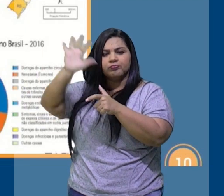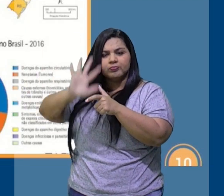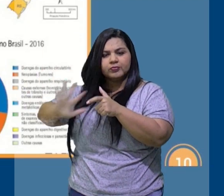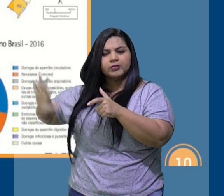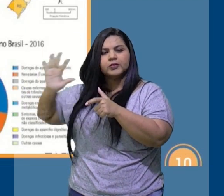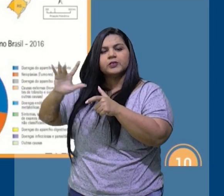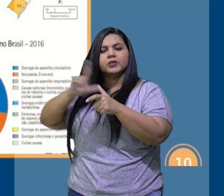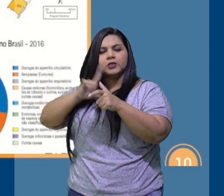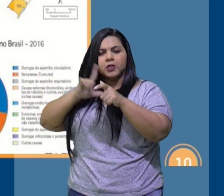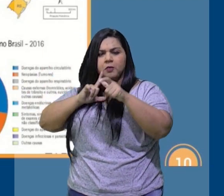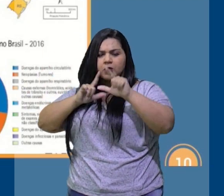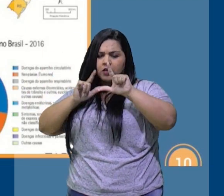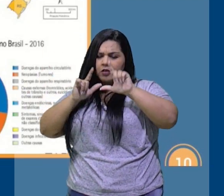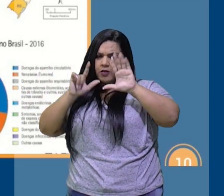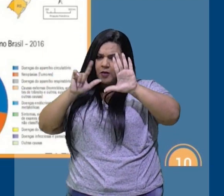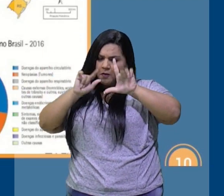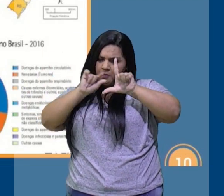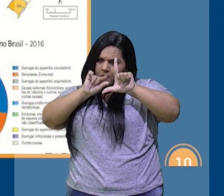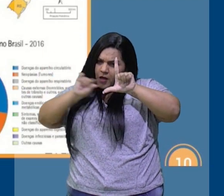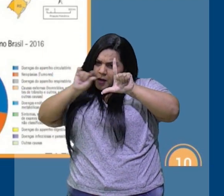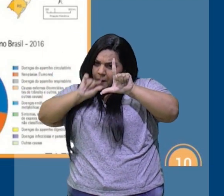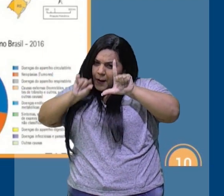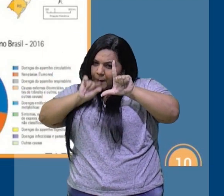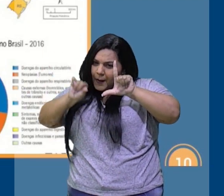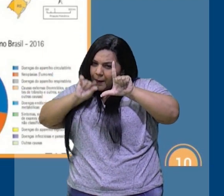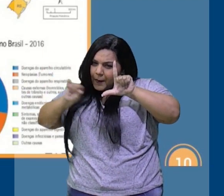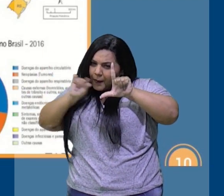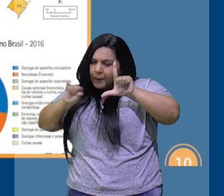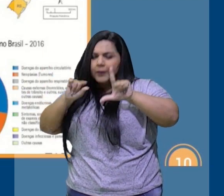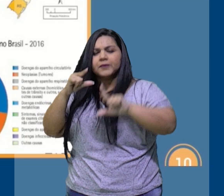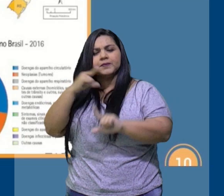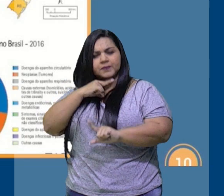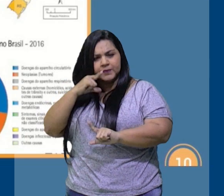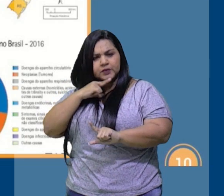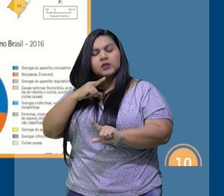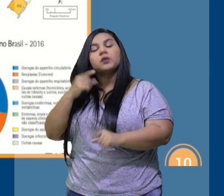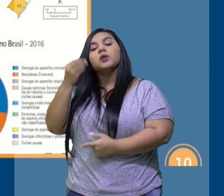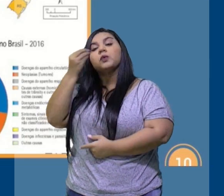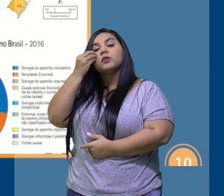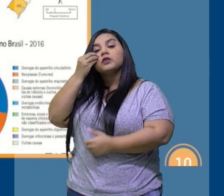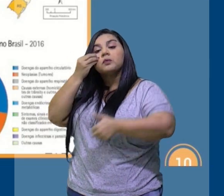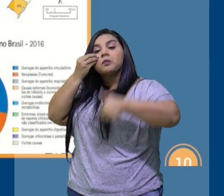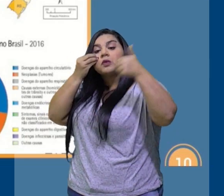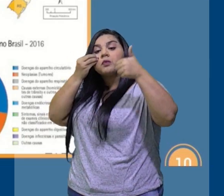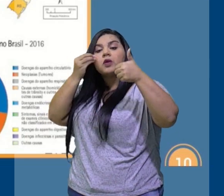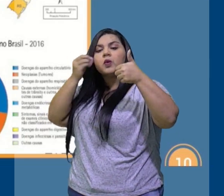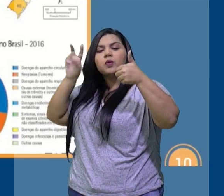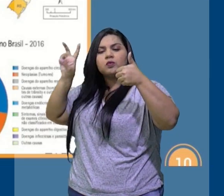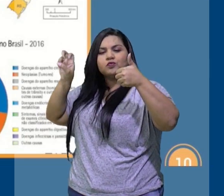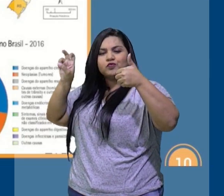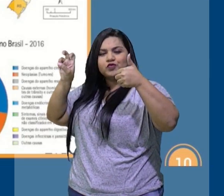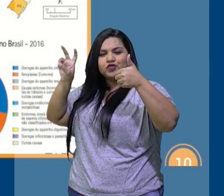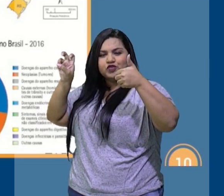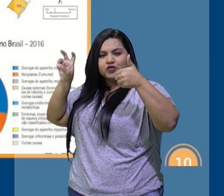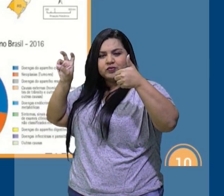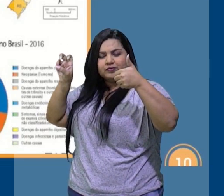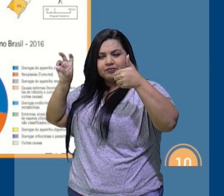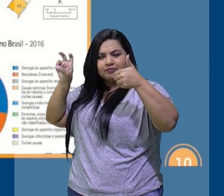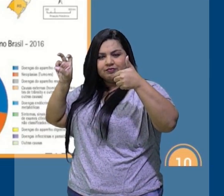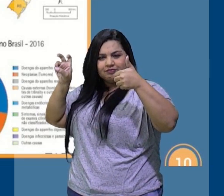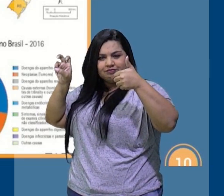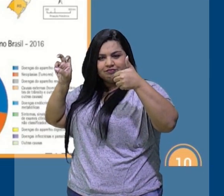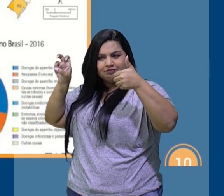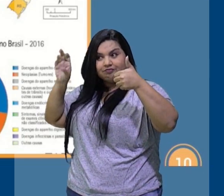a legenda, que a gente vai ver mais à frente. Então, o que a gente está observando aqui primeiro é o título, né? Então, eu observo o